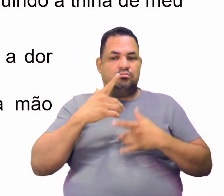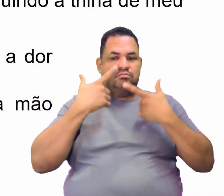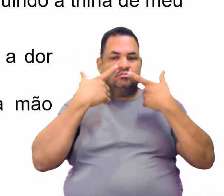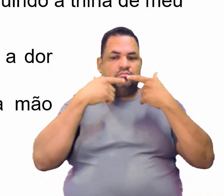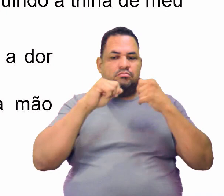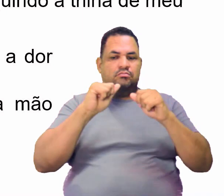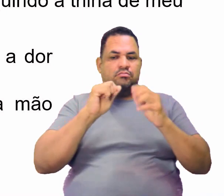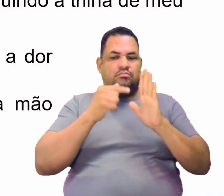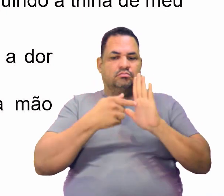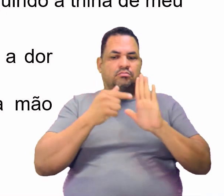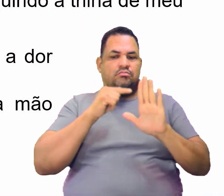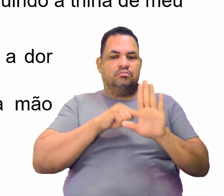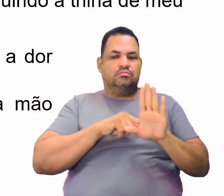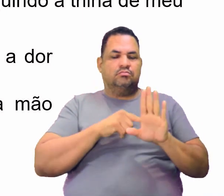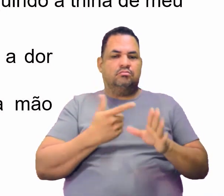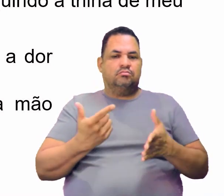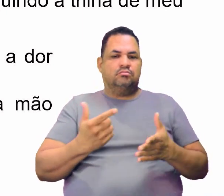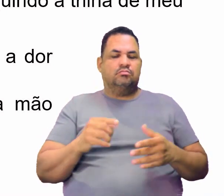linguagem figurada?